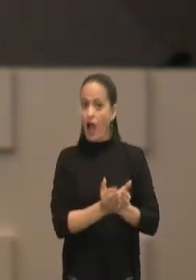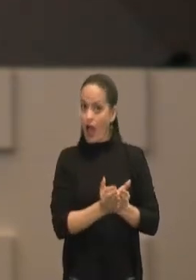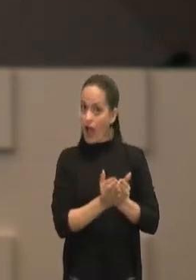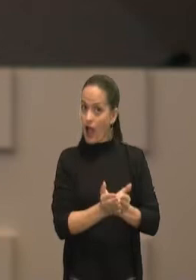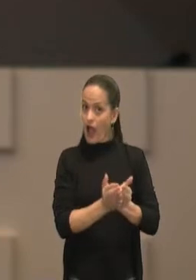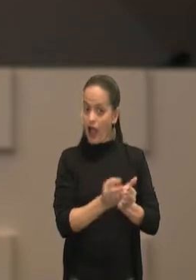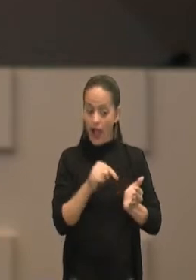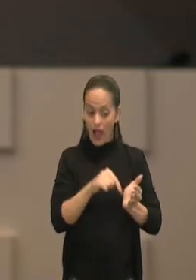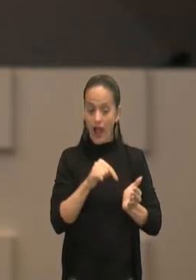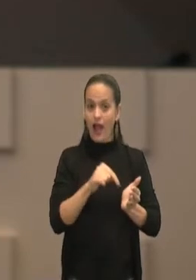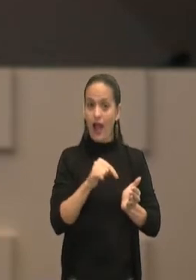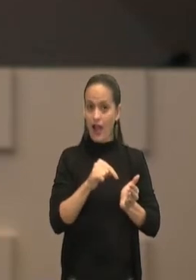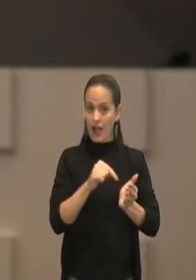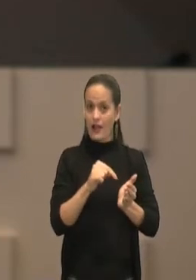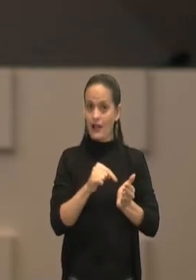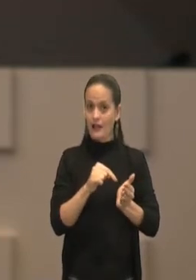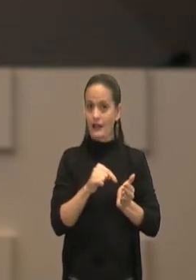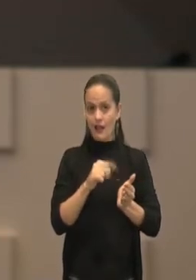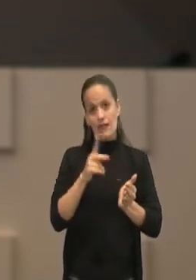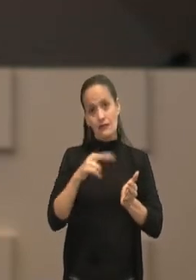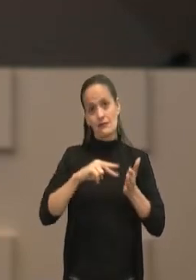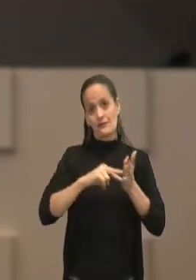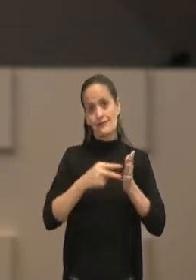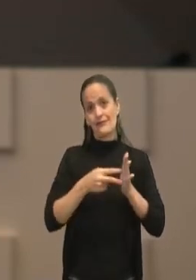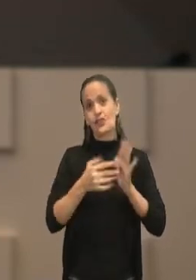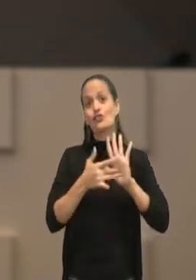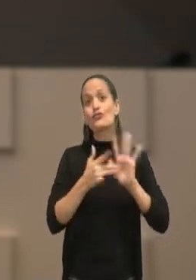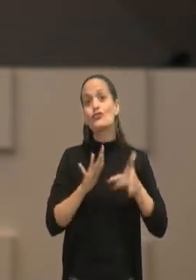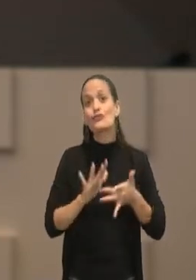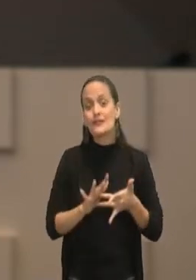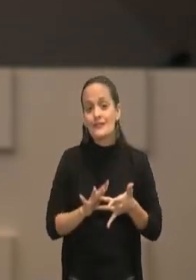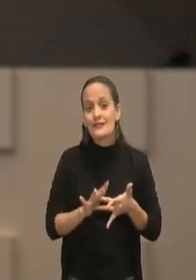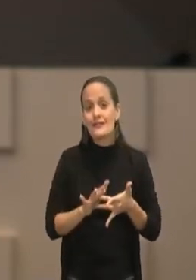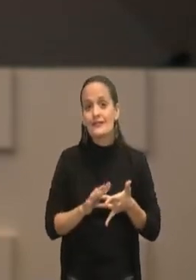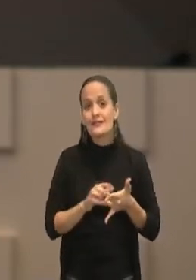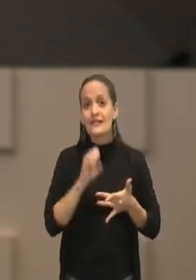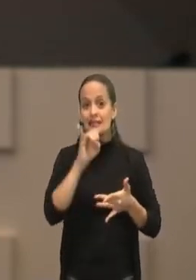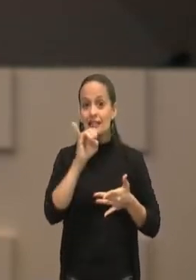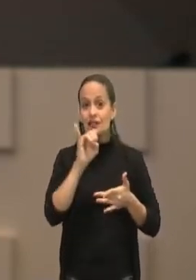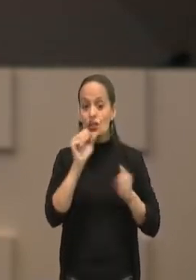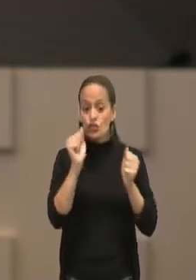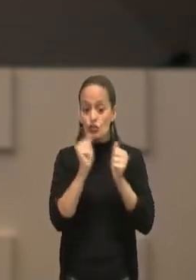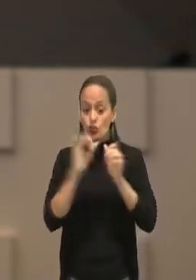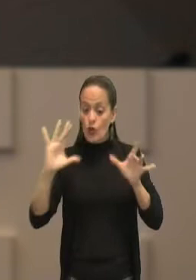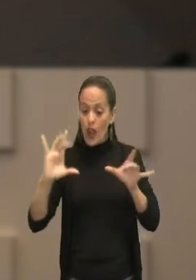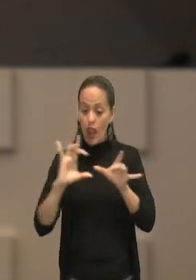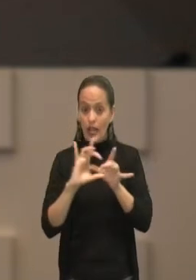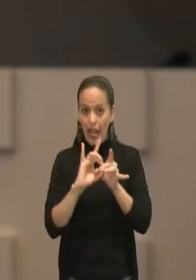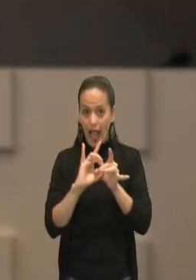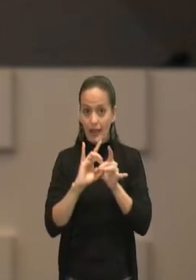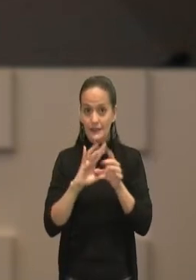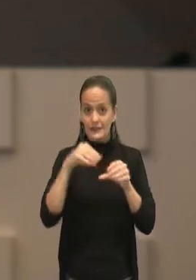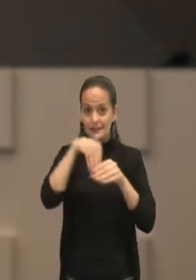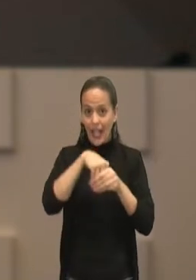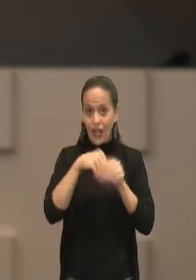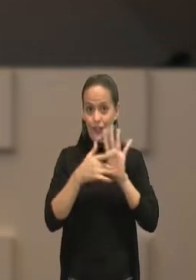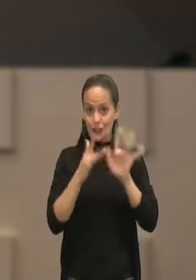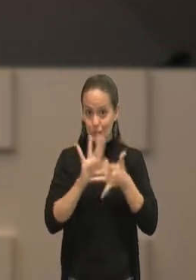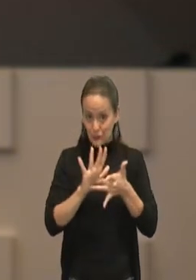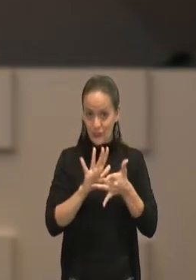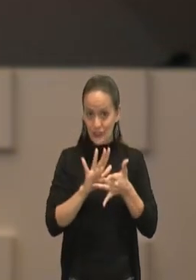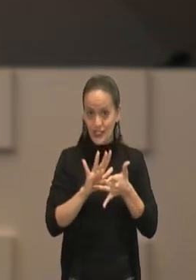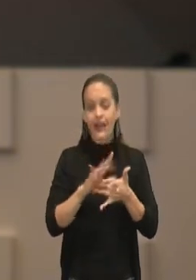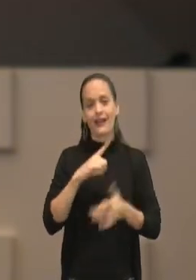arca indica Cristo. Todos que estão em Cristo, então, serão salvos. Isso